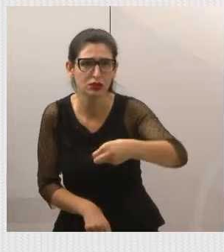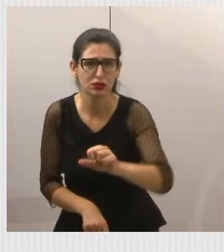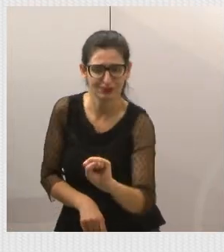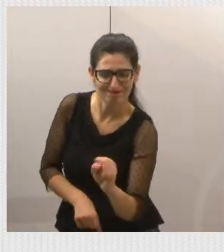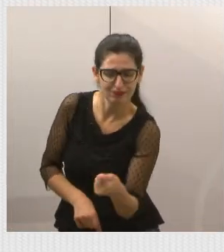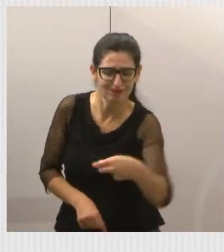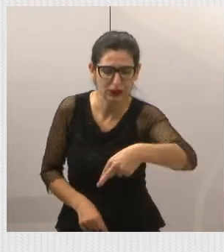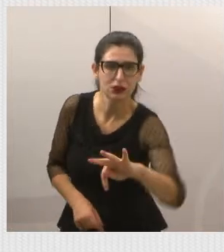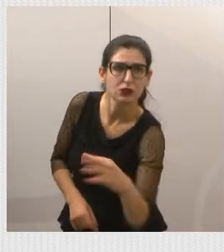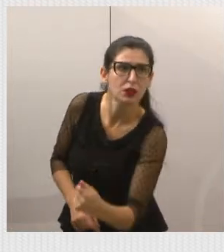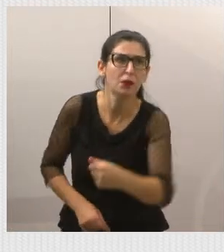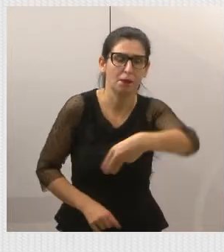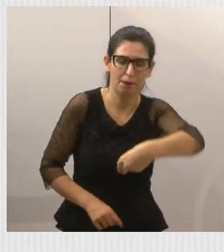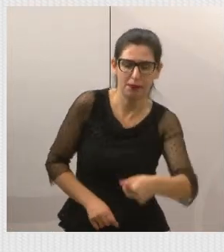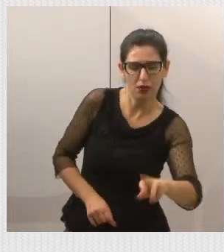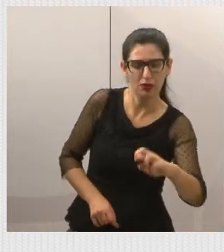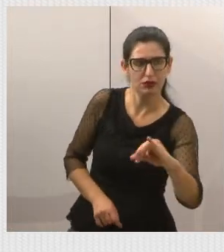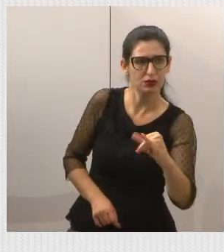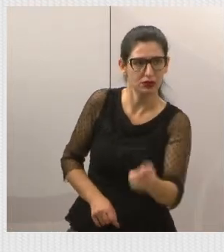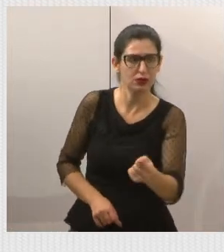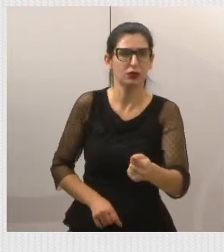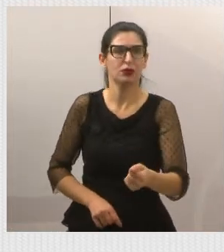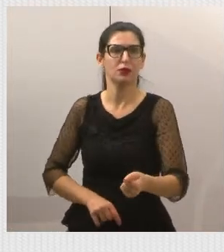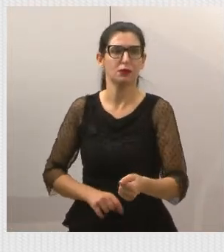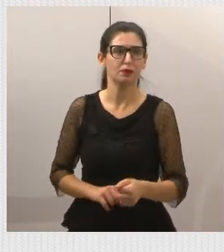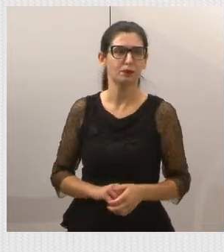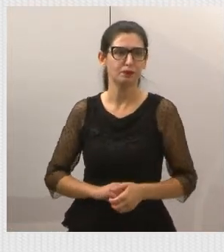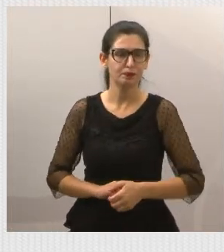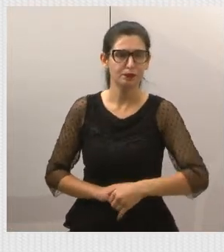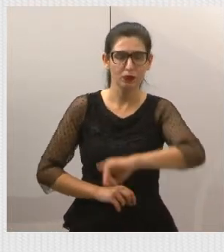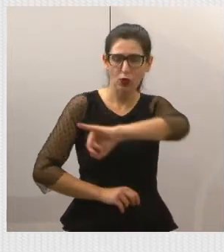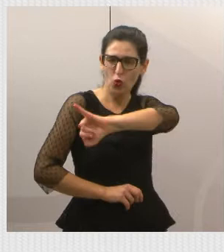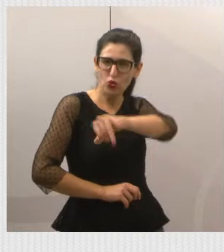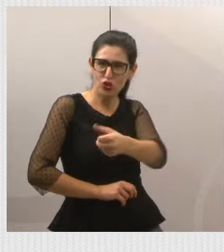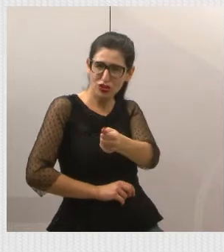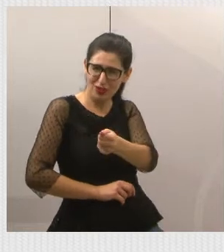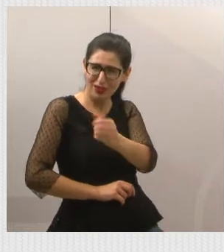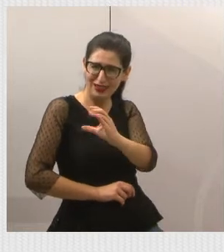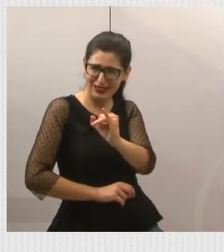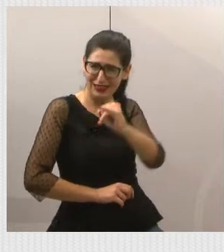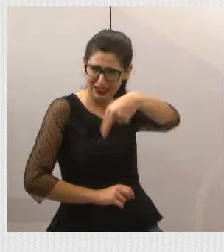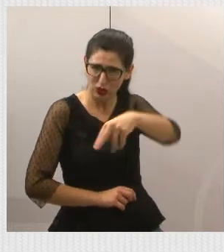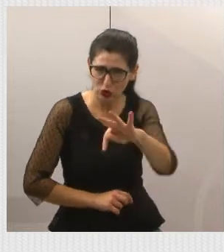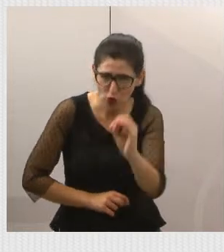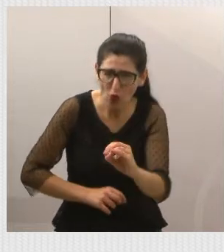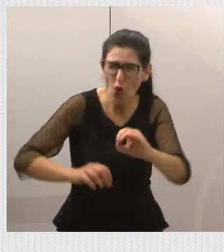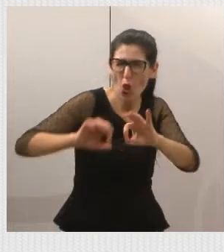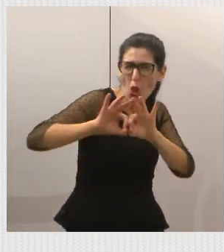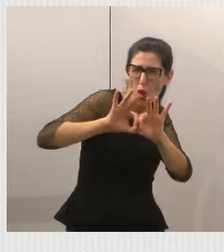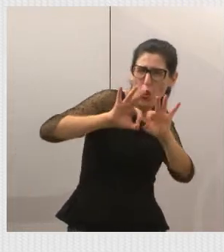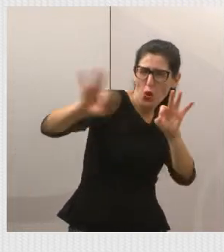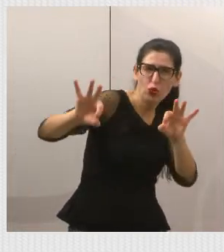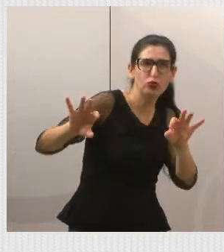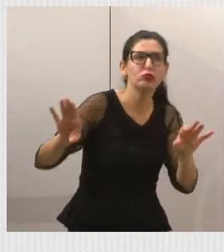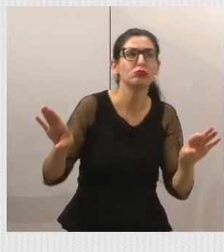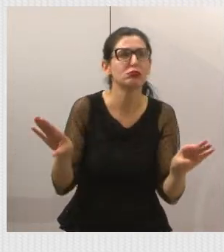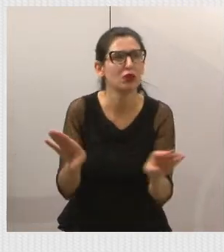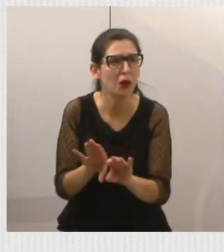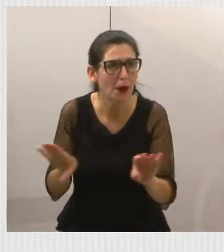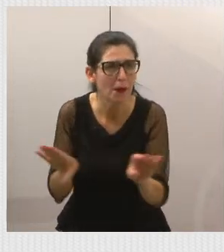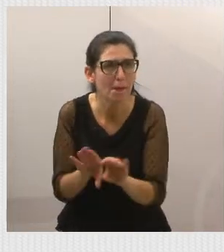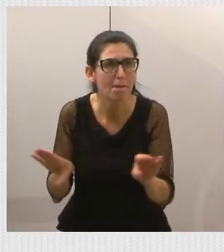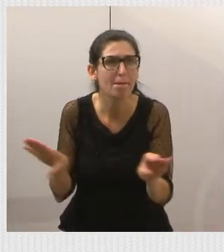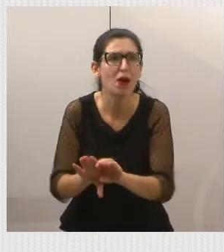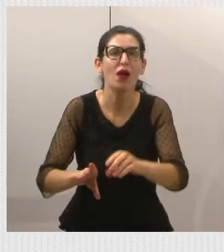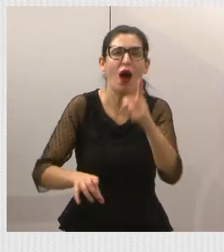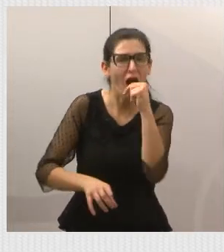Irajá, conclusão da estação elevatória do Jacinto, que vai dar uma boa qualidade de vida para o pessoal que vive ali naquela região